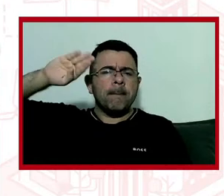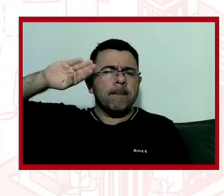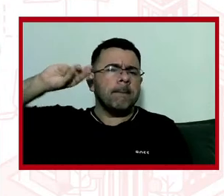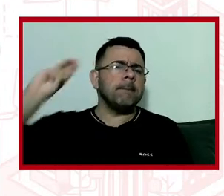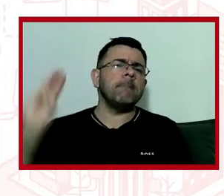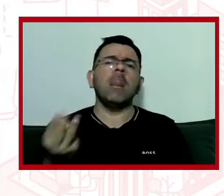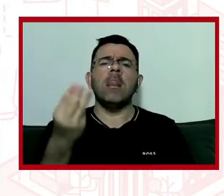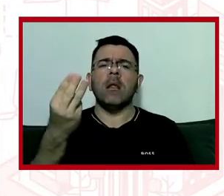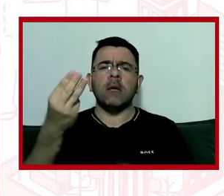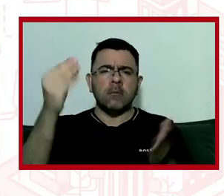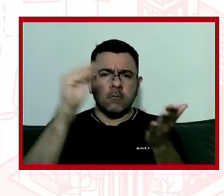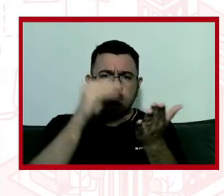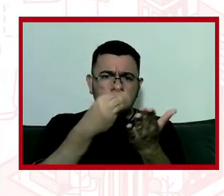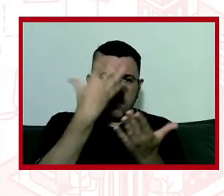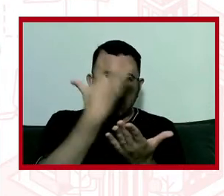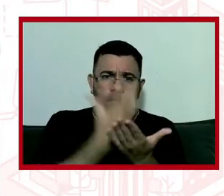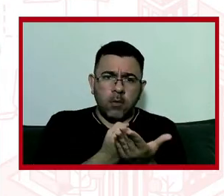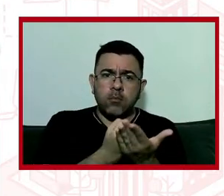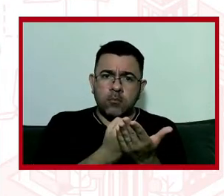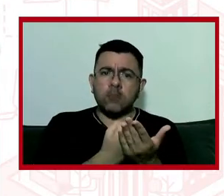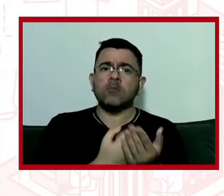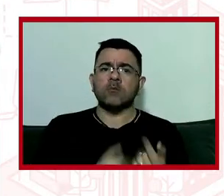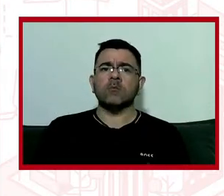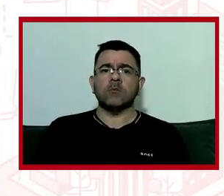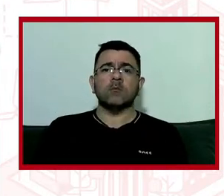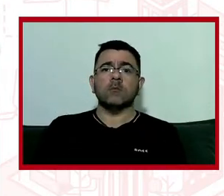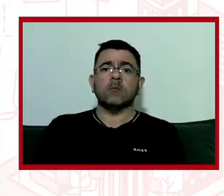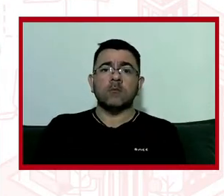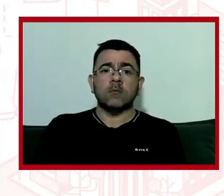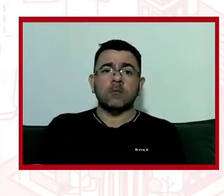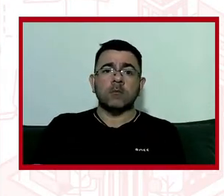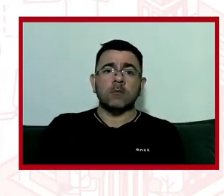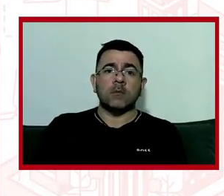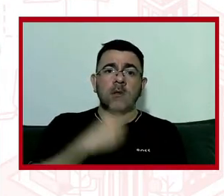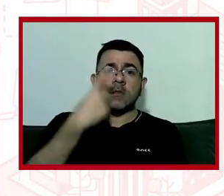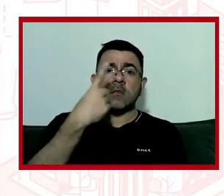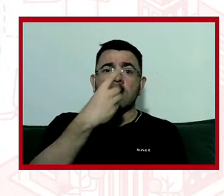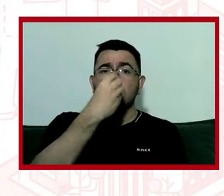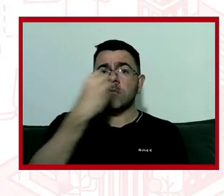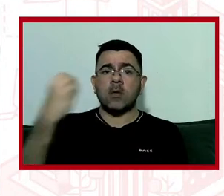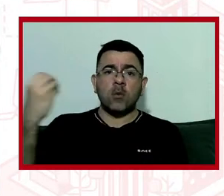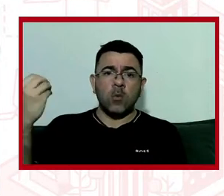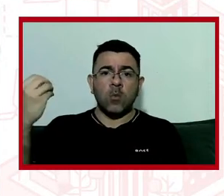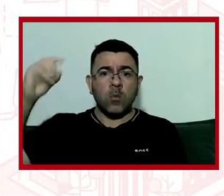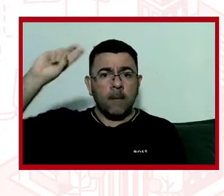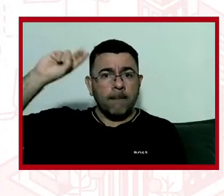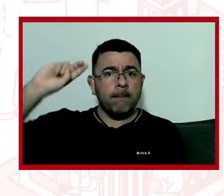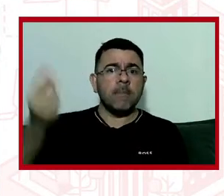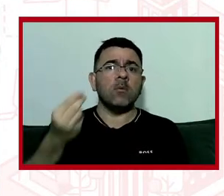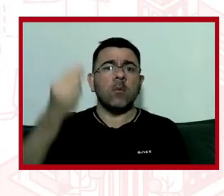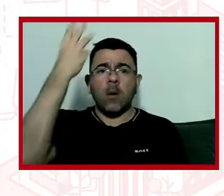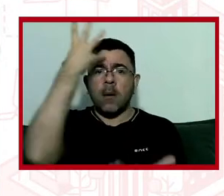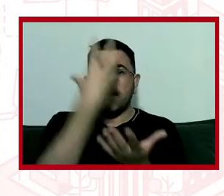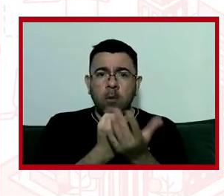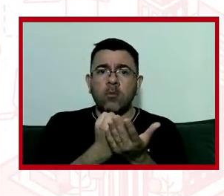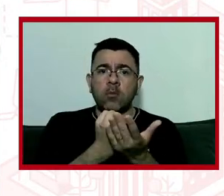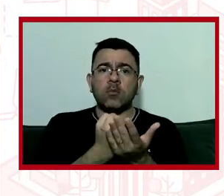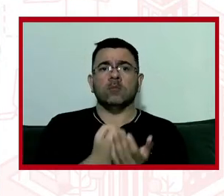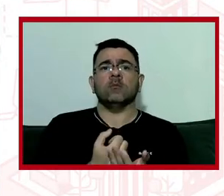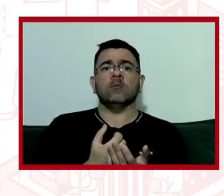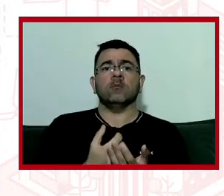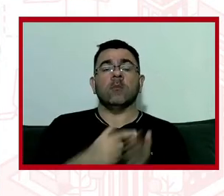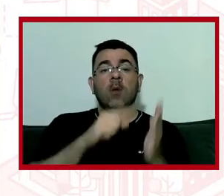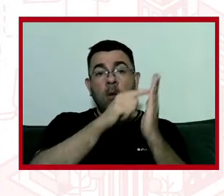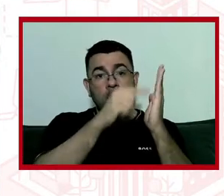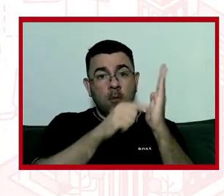no conecta Recife mais de 1. 100.000 downloads eh do conecta Recife Então qual é